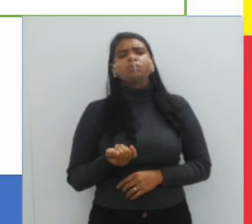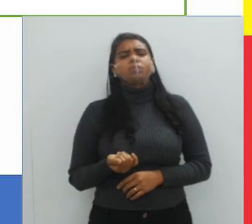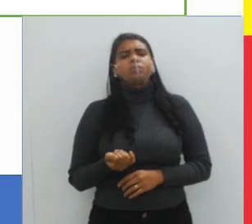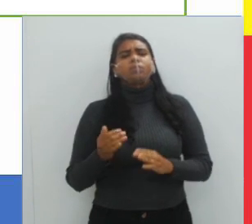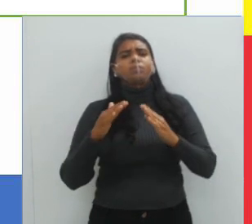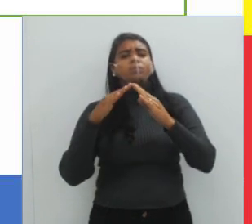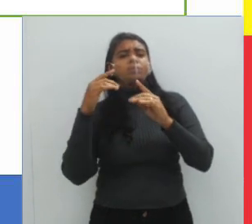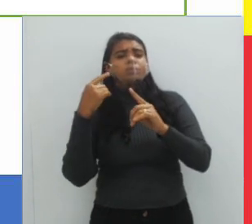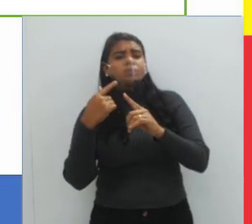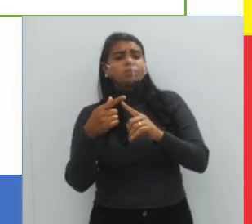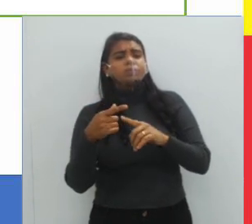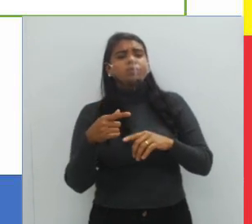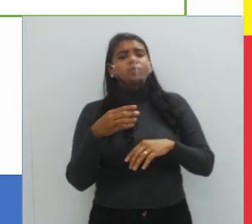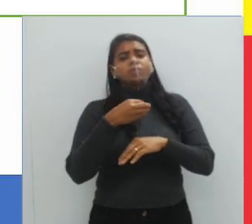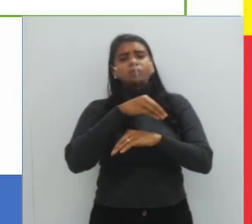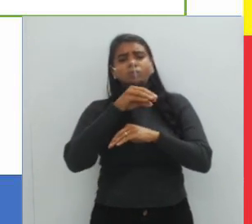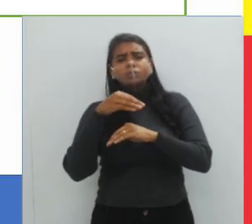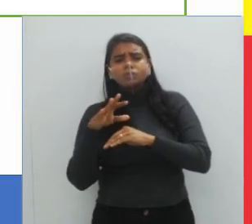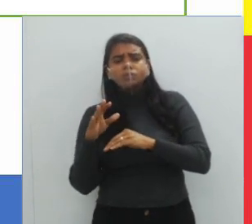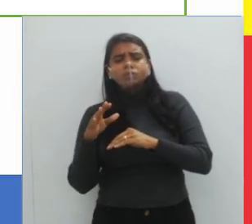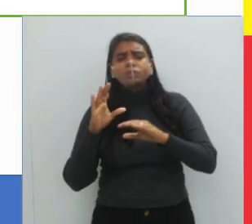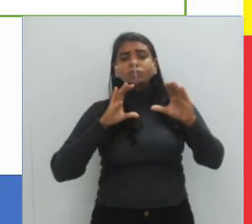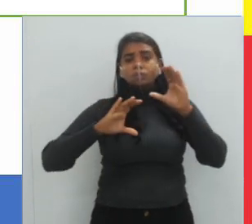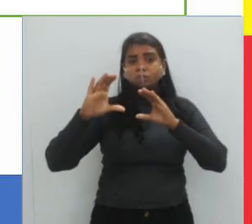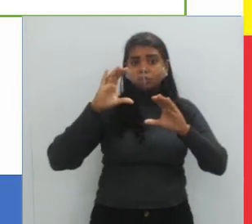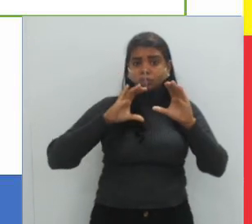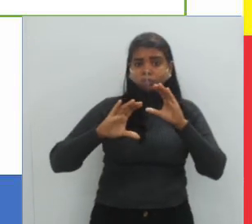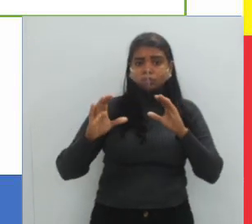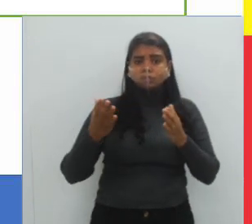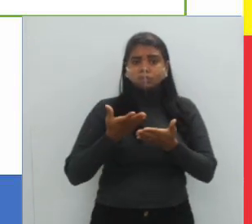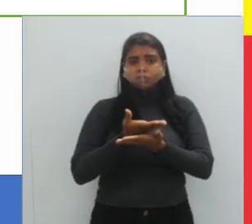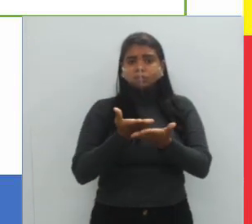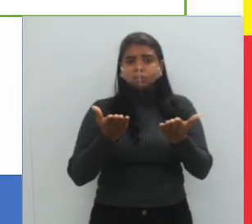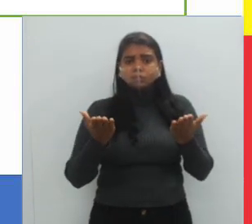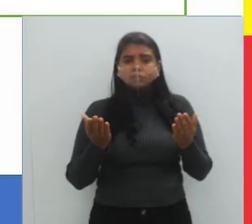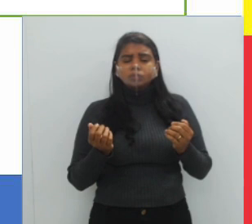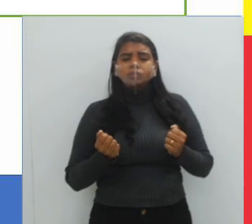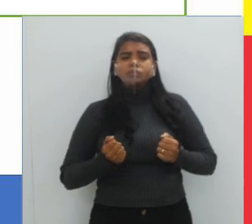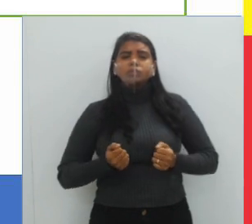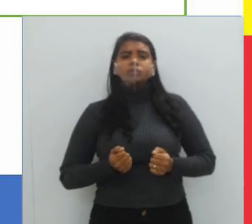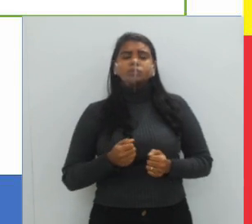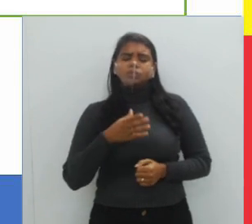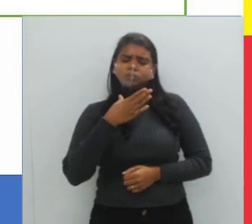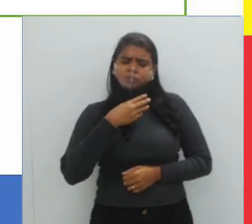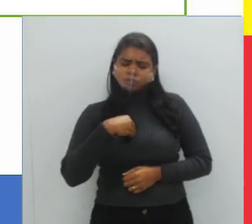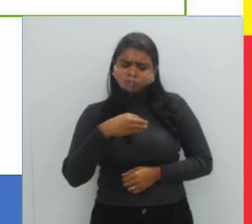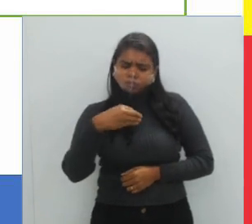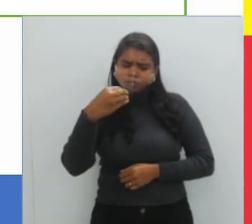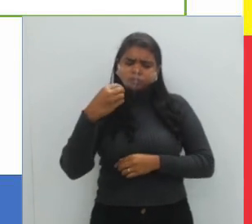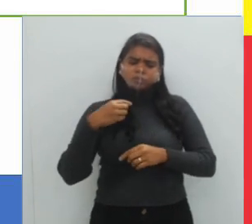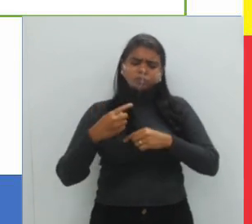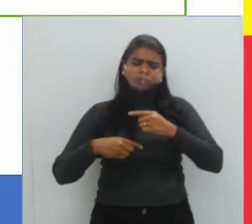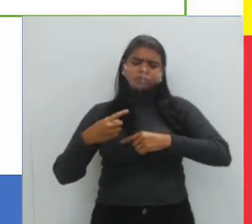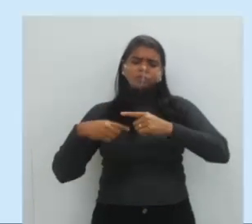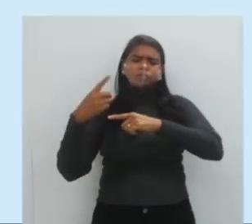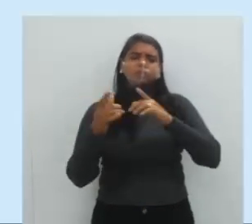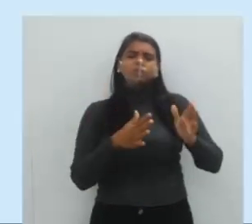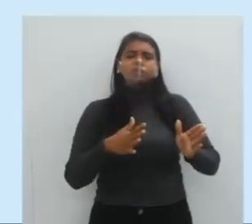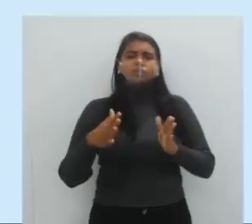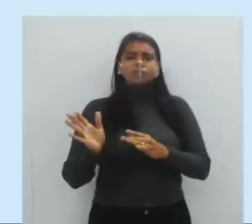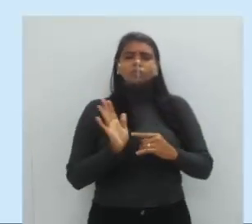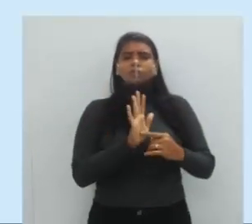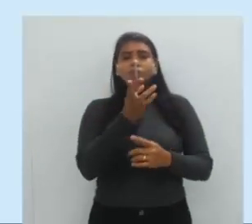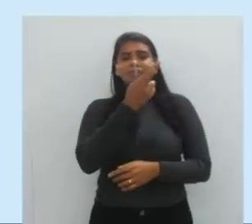seu templo, que são transmitidos à sua comunidade através das gerações. Então vejam só,